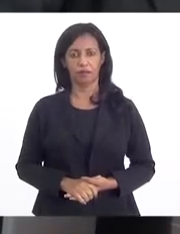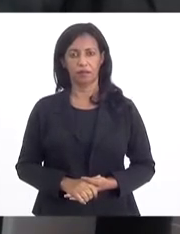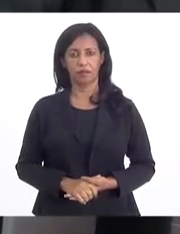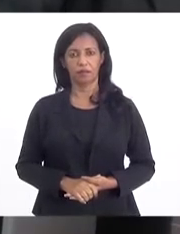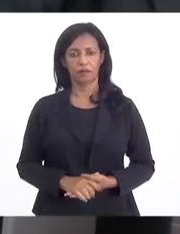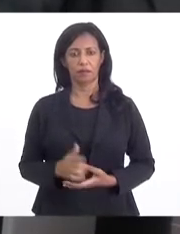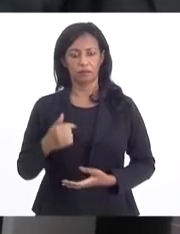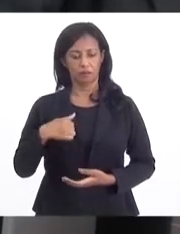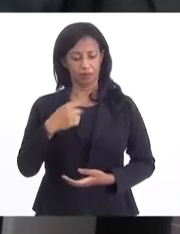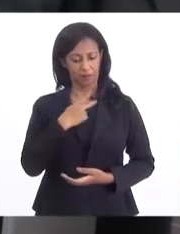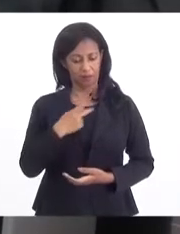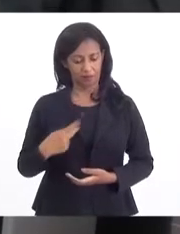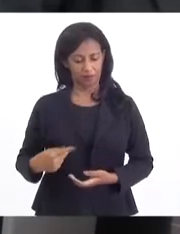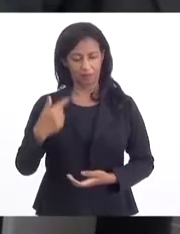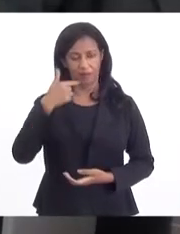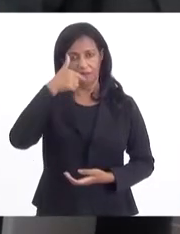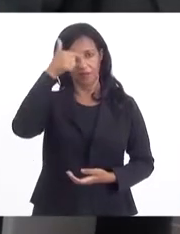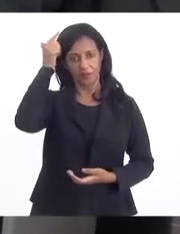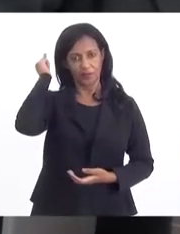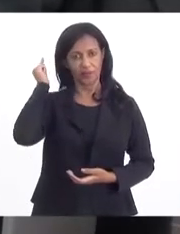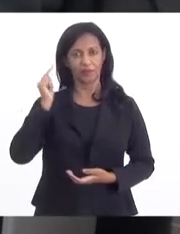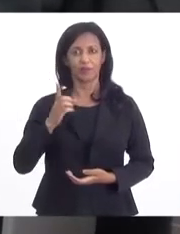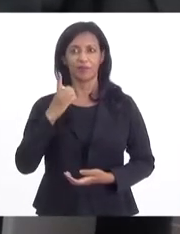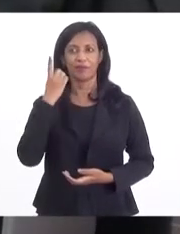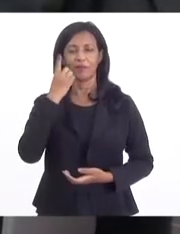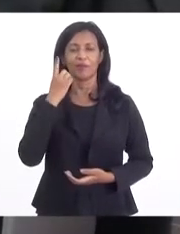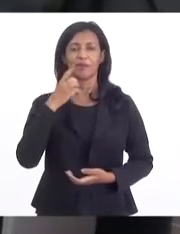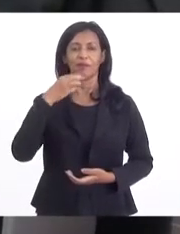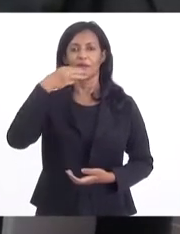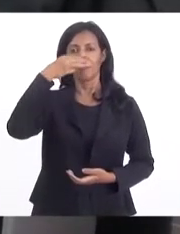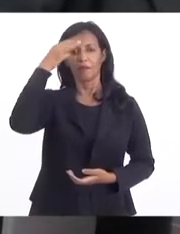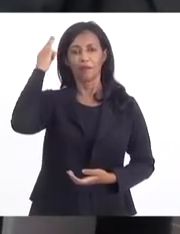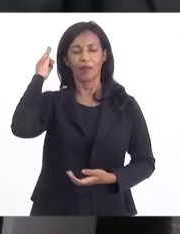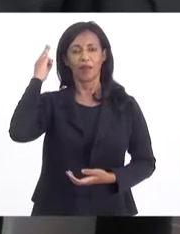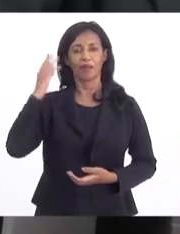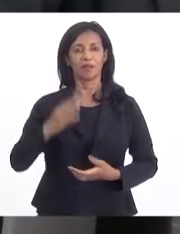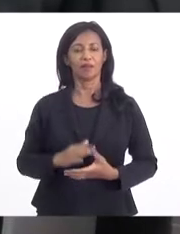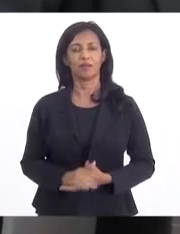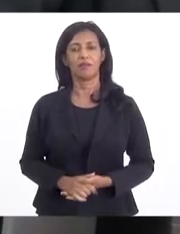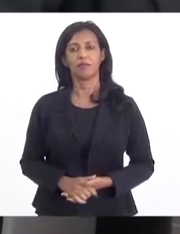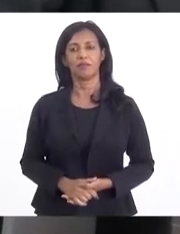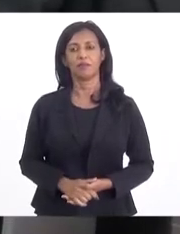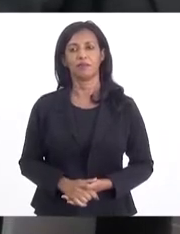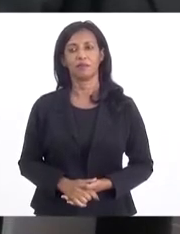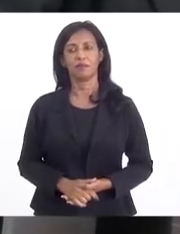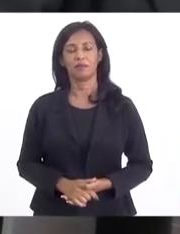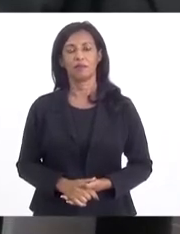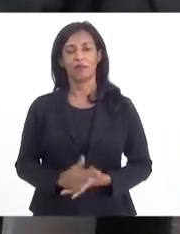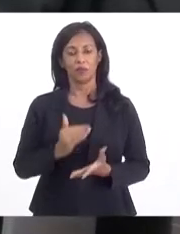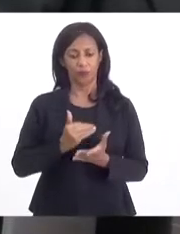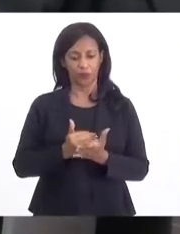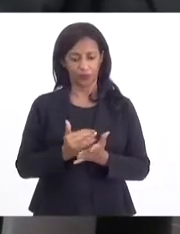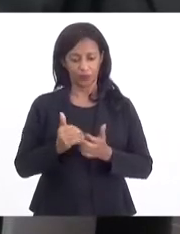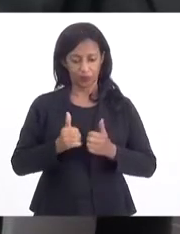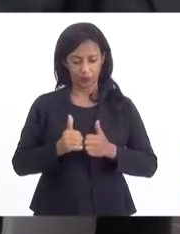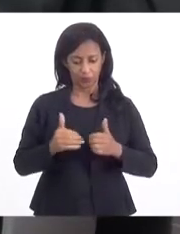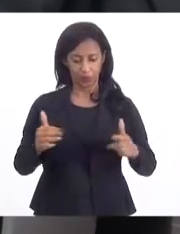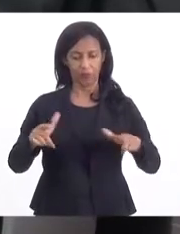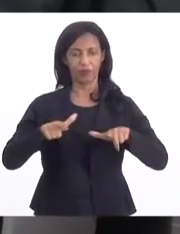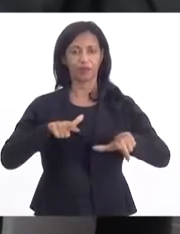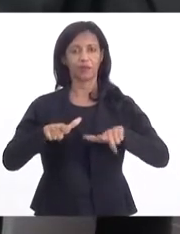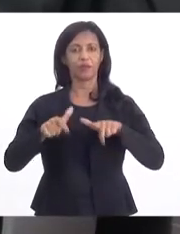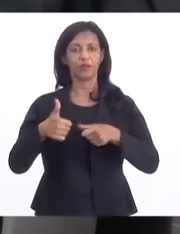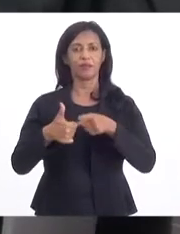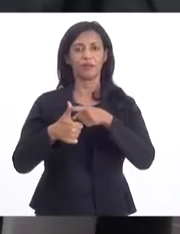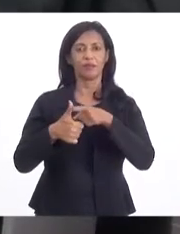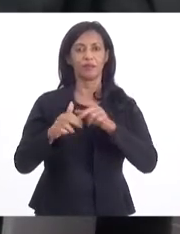deste presidente, deputado Luiz Paulo, deputado Márcio Pacheco, dou por aberto os trabalhos da